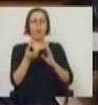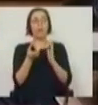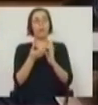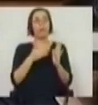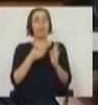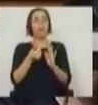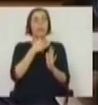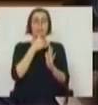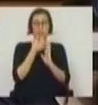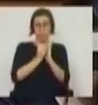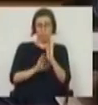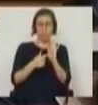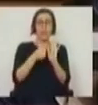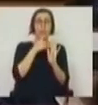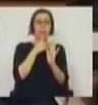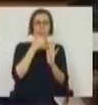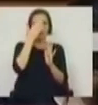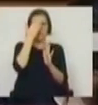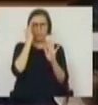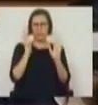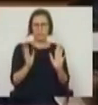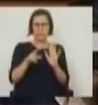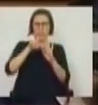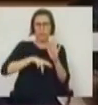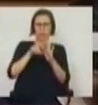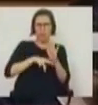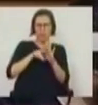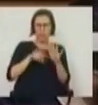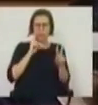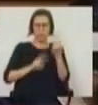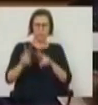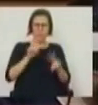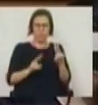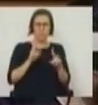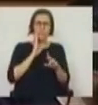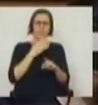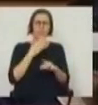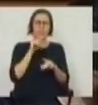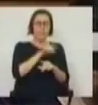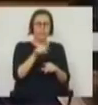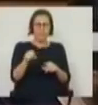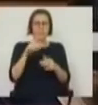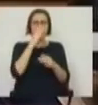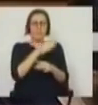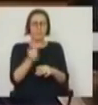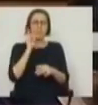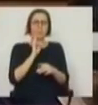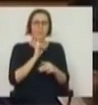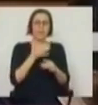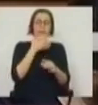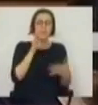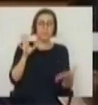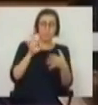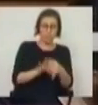emitir determinarão, presume-se, as regras a serem observadas por cada CIM na aplicação da verba que lhe